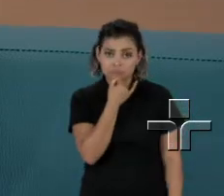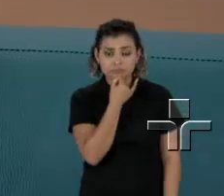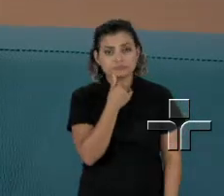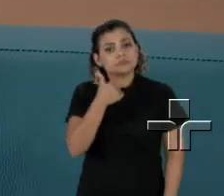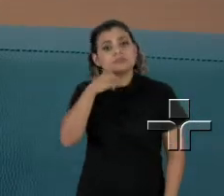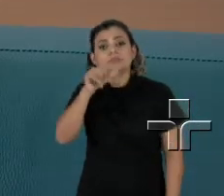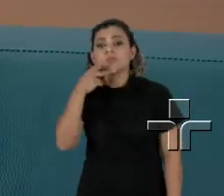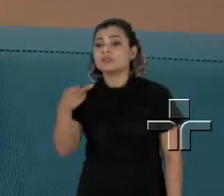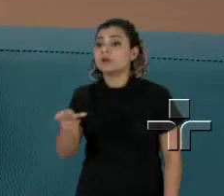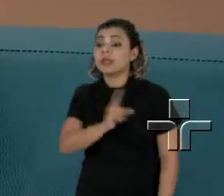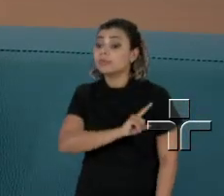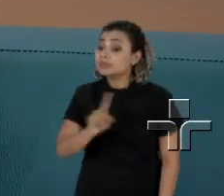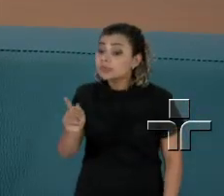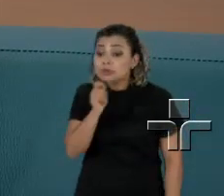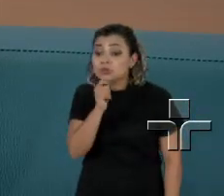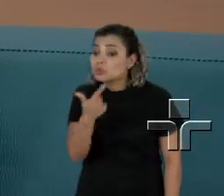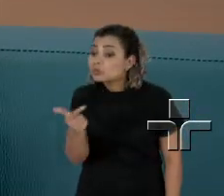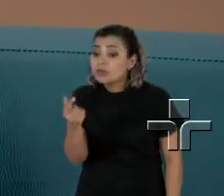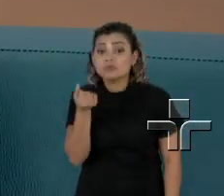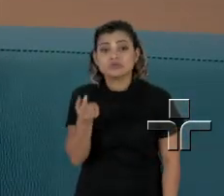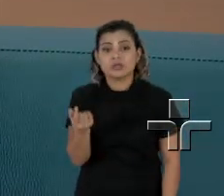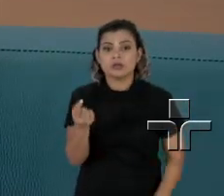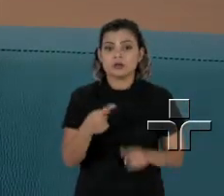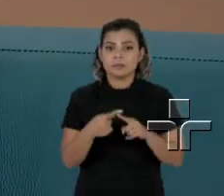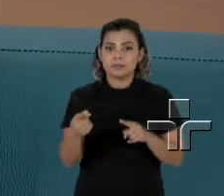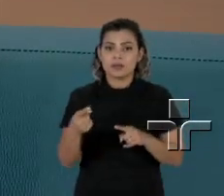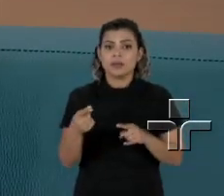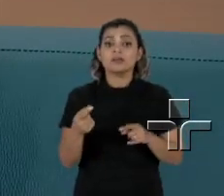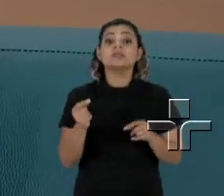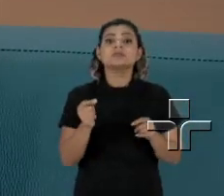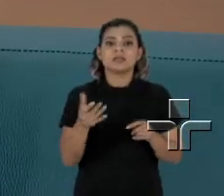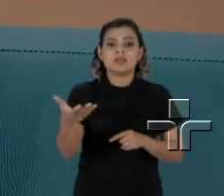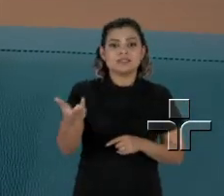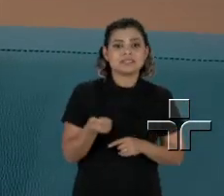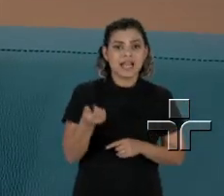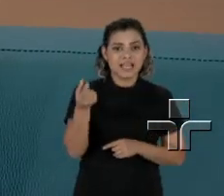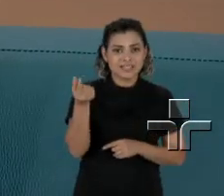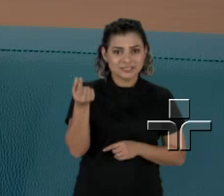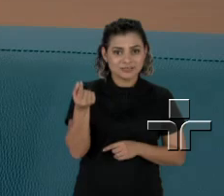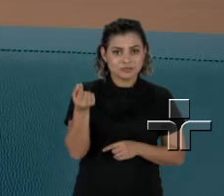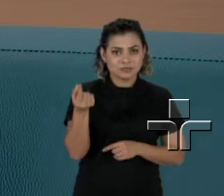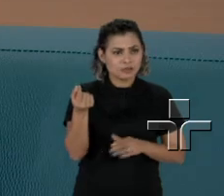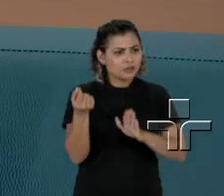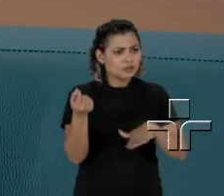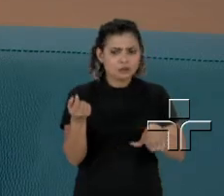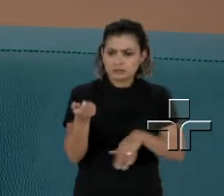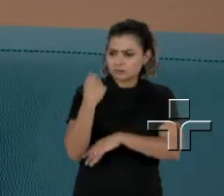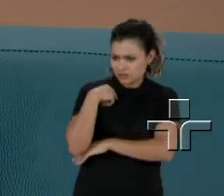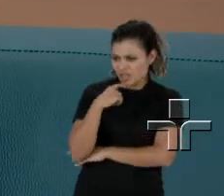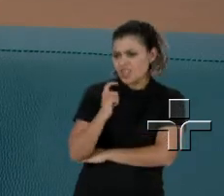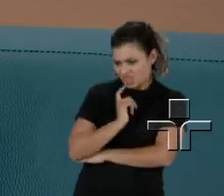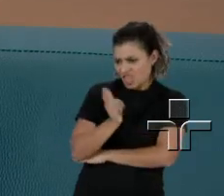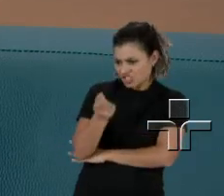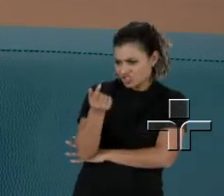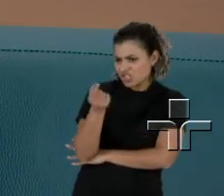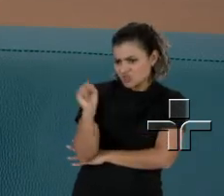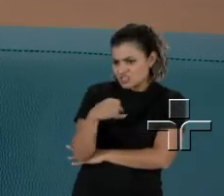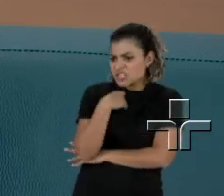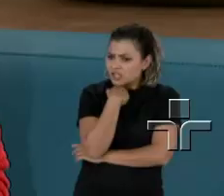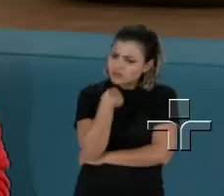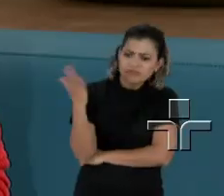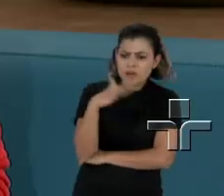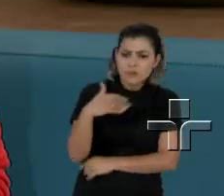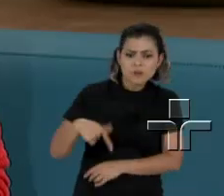mãe que diz não tem o dinheiro mas lá no caixa eletrônico e saca a criança fala agora você tenha vamos lá